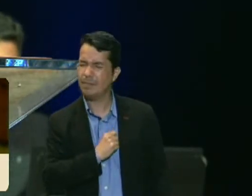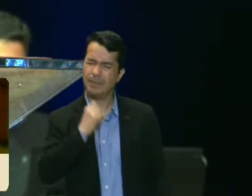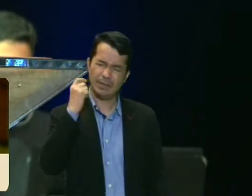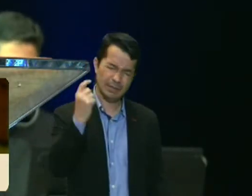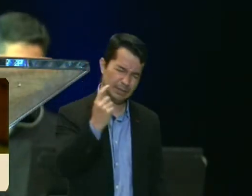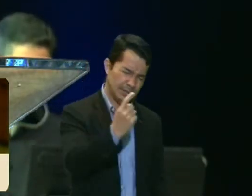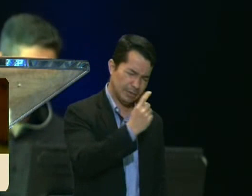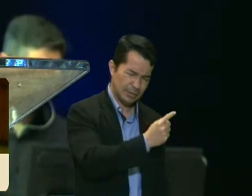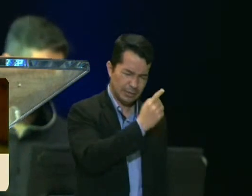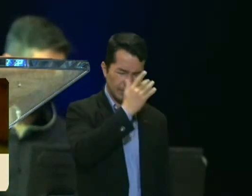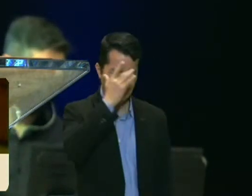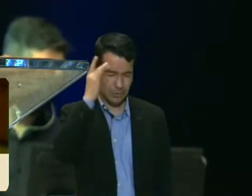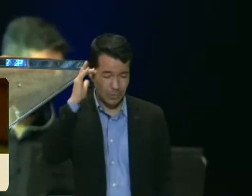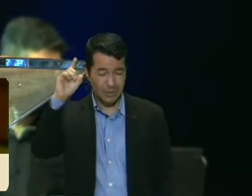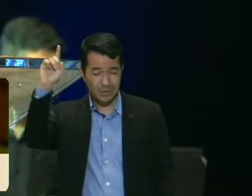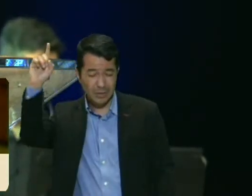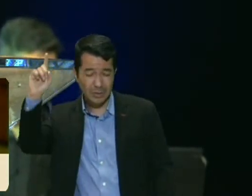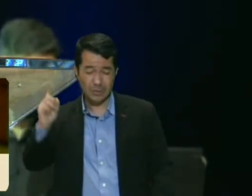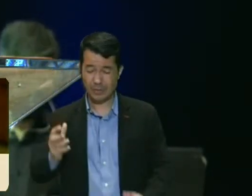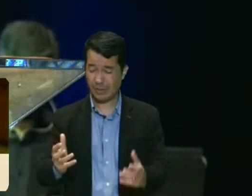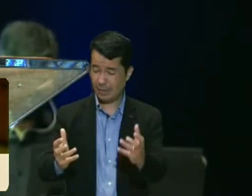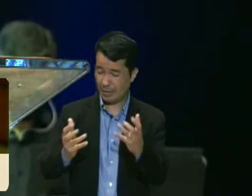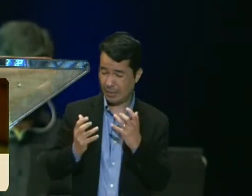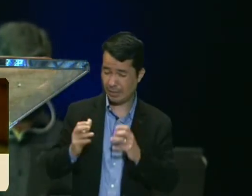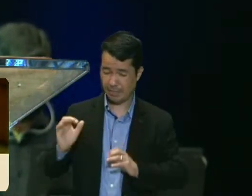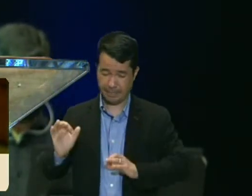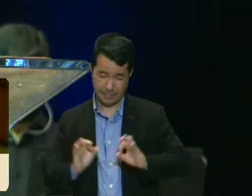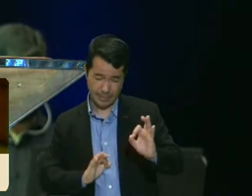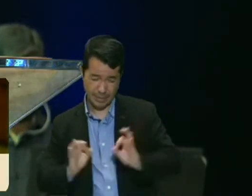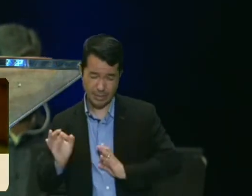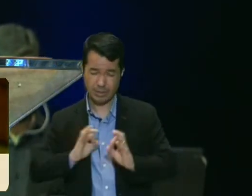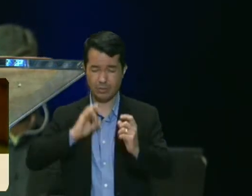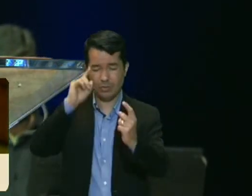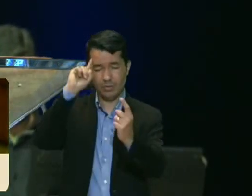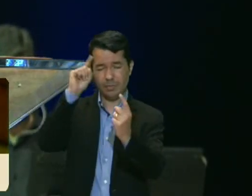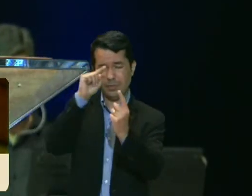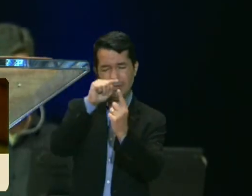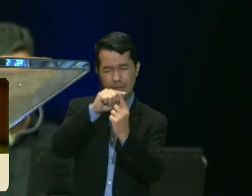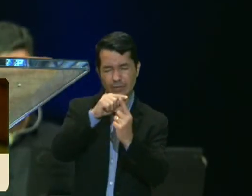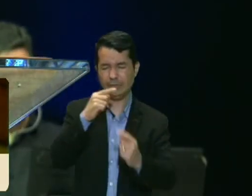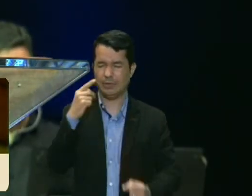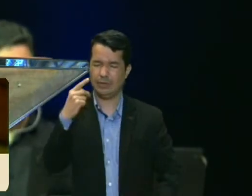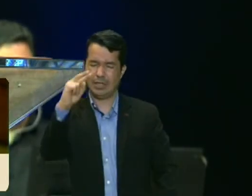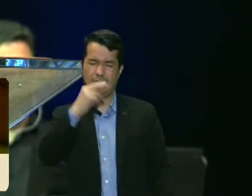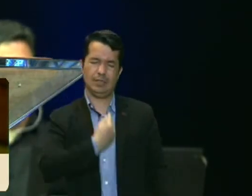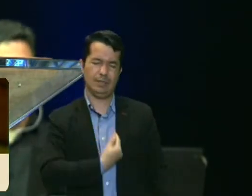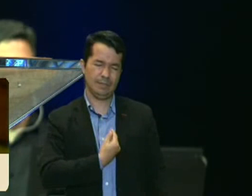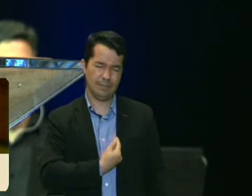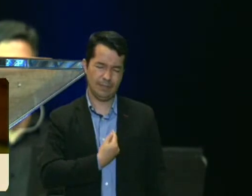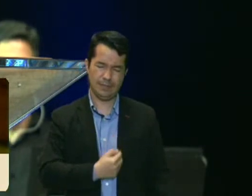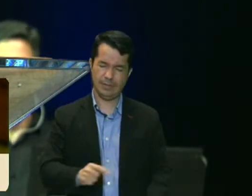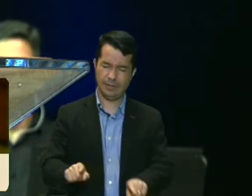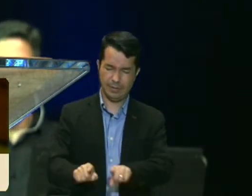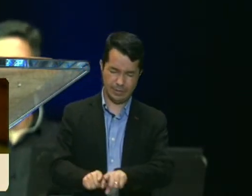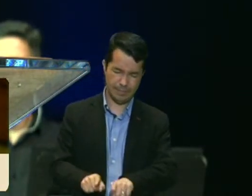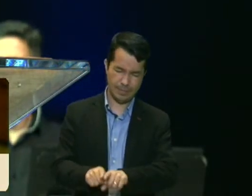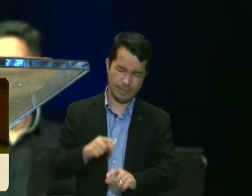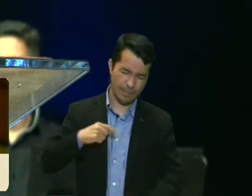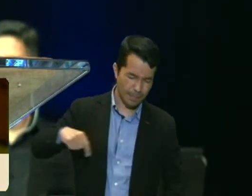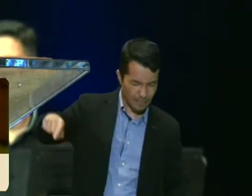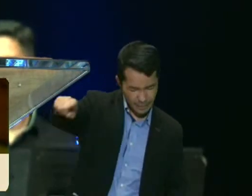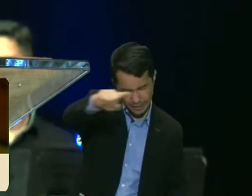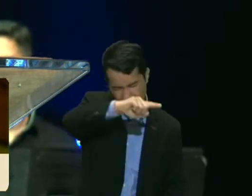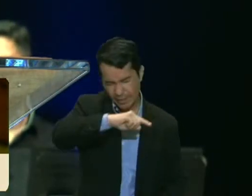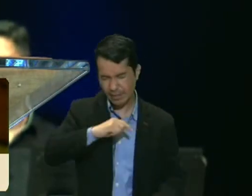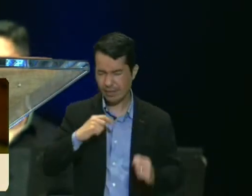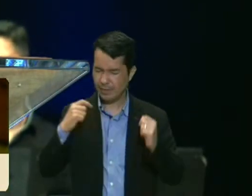planos e propósitos na vida deles. Que eles recebam sim as respostas que precisam no tempo do